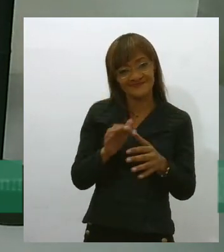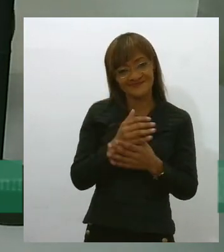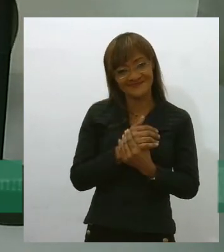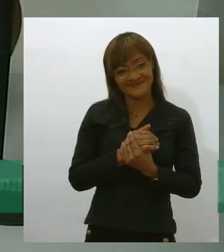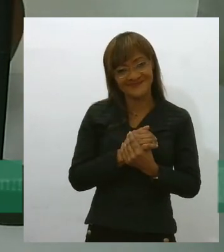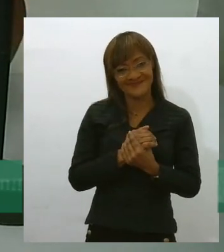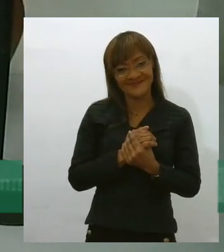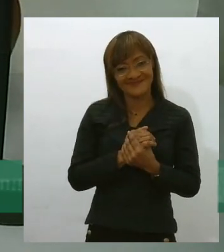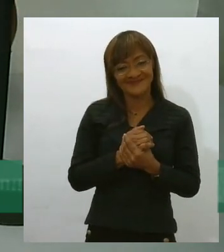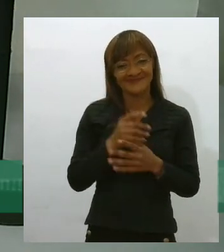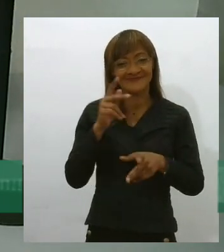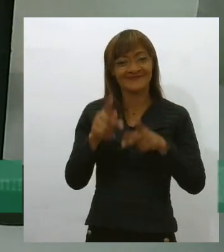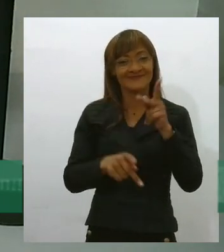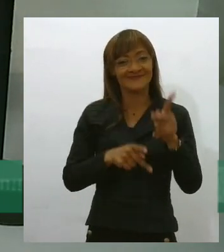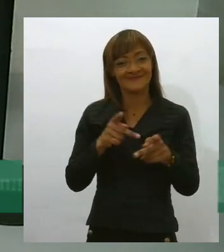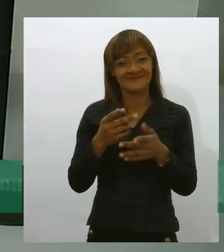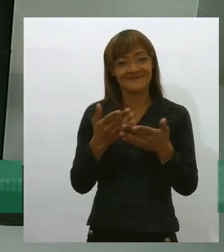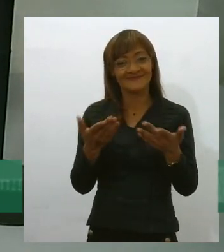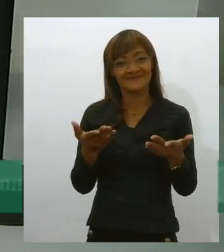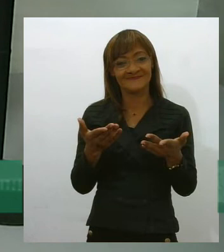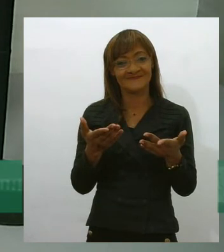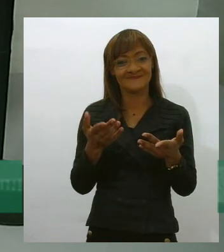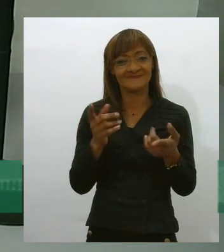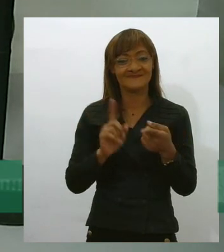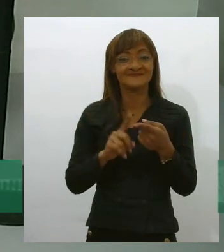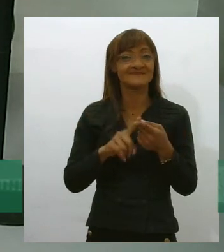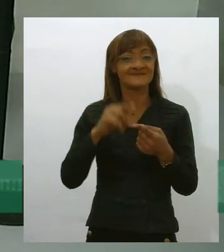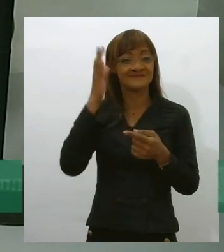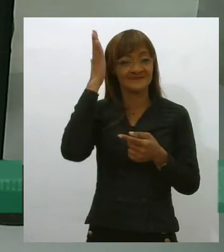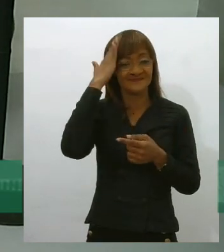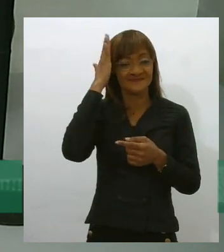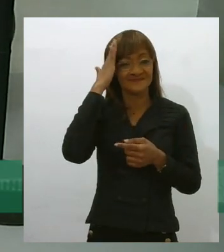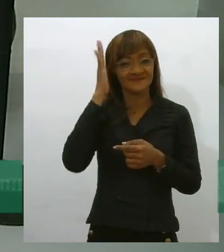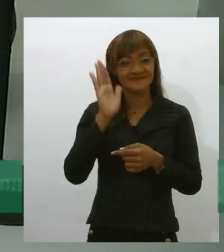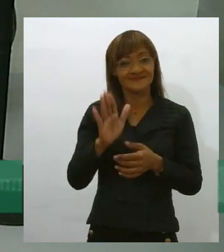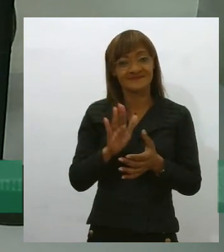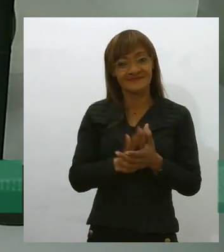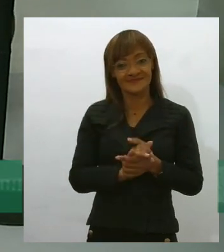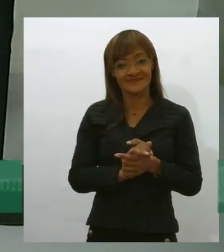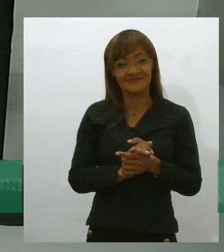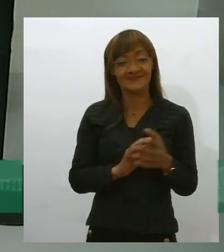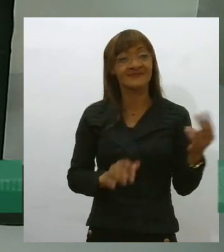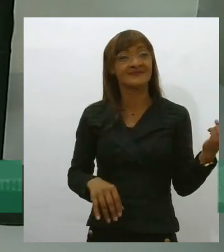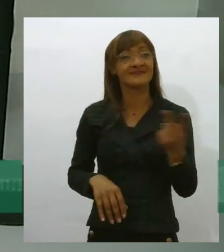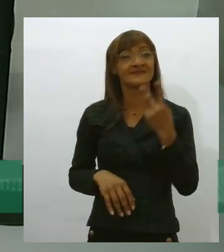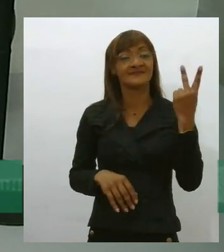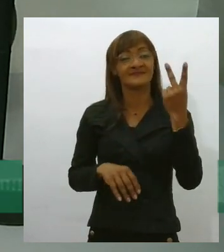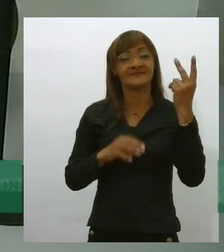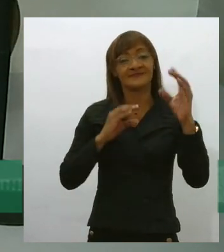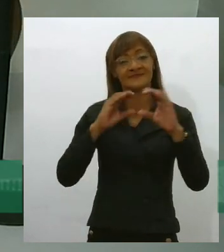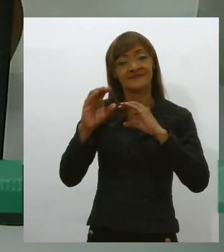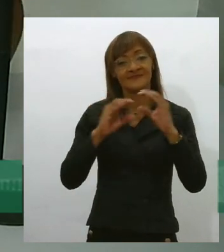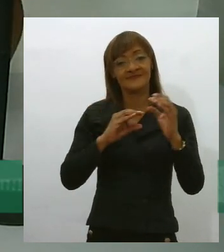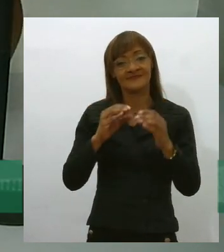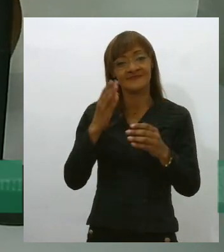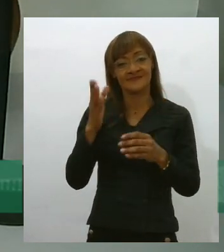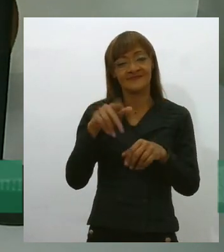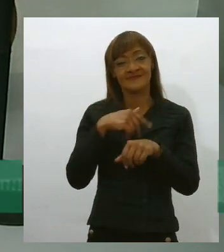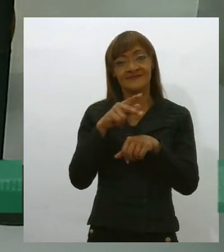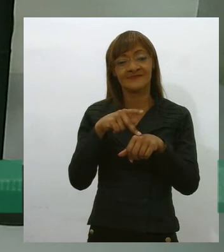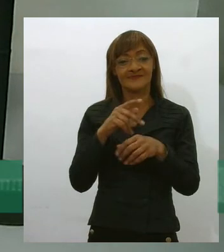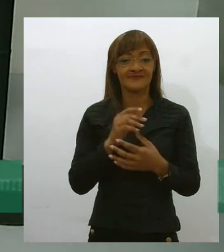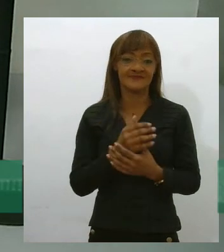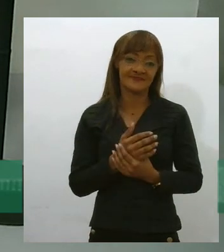da população entender a valorização da comunicação como um todo no nosso país